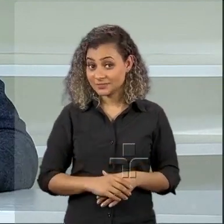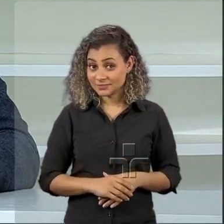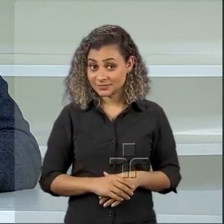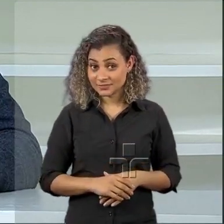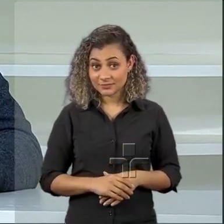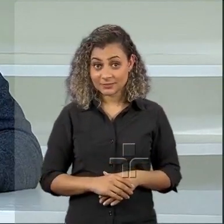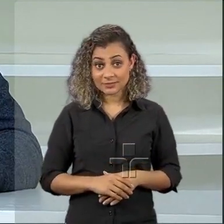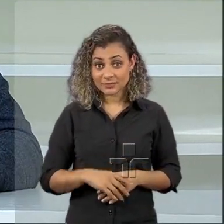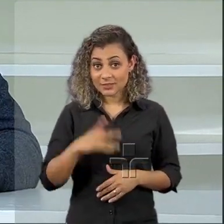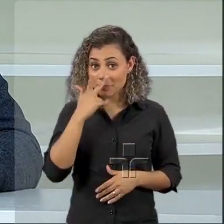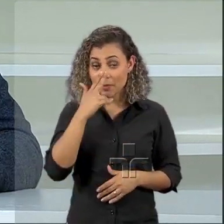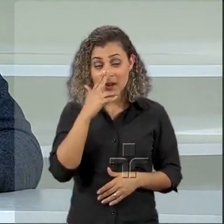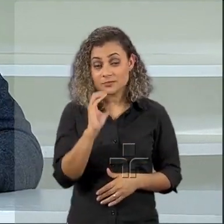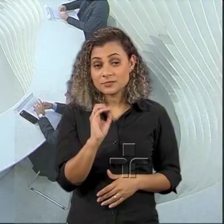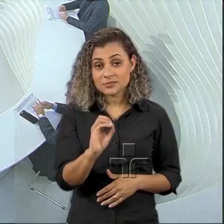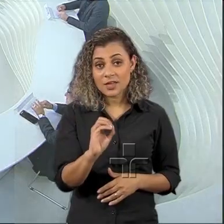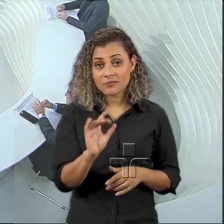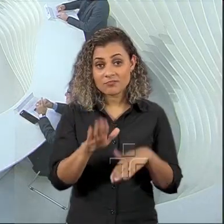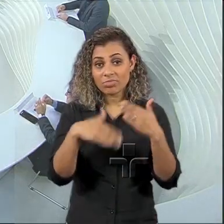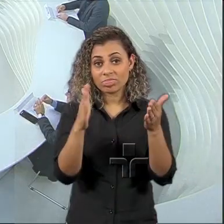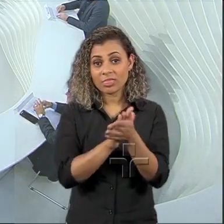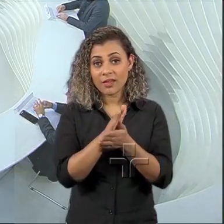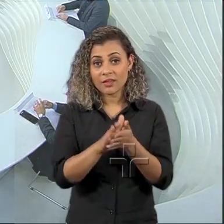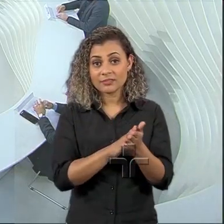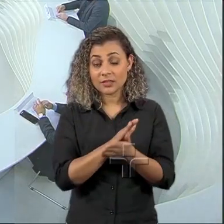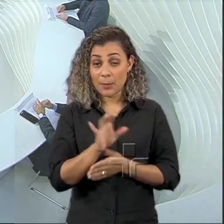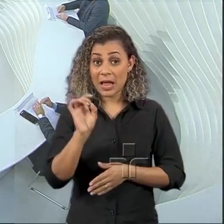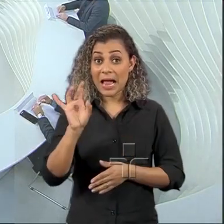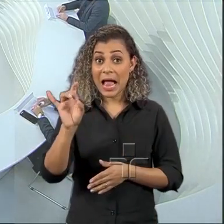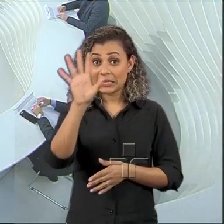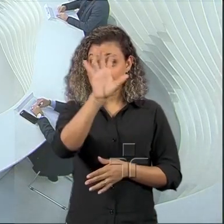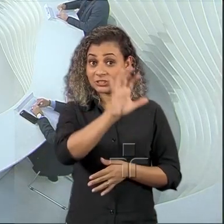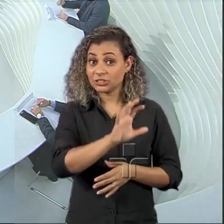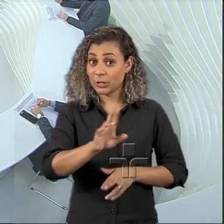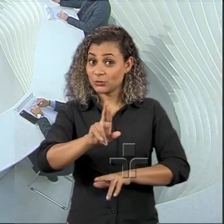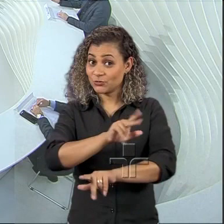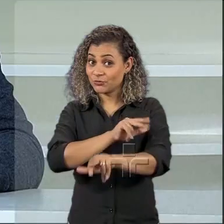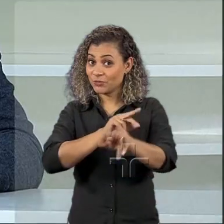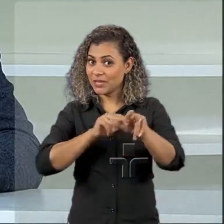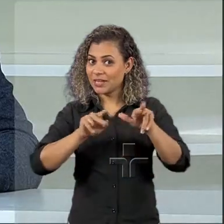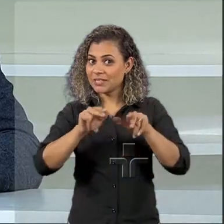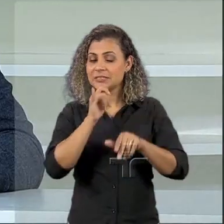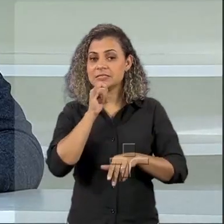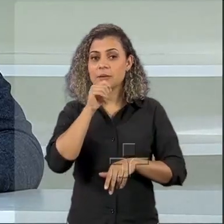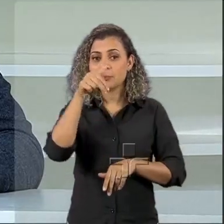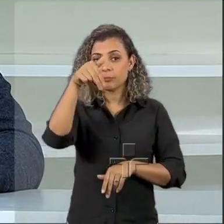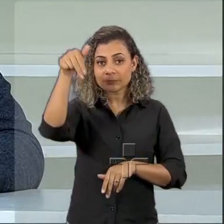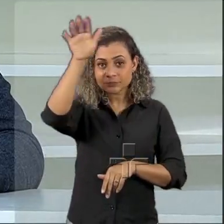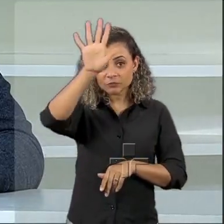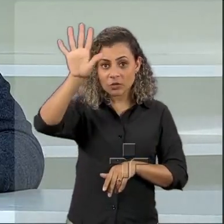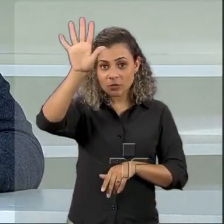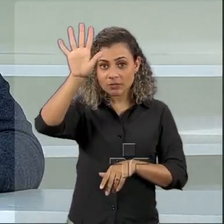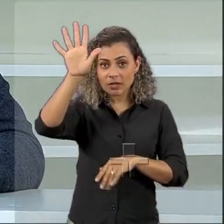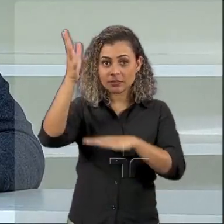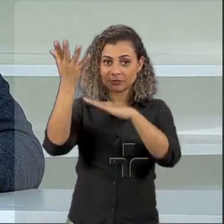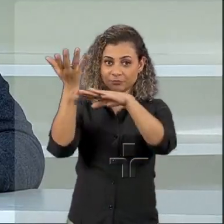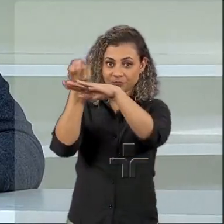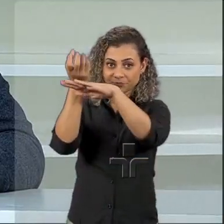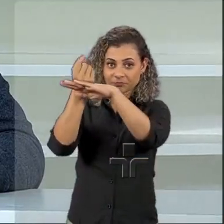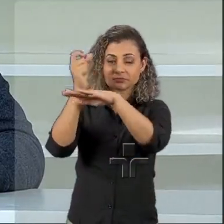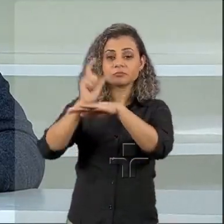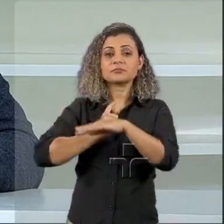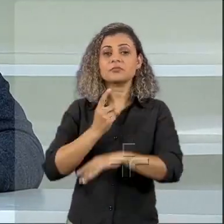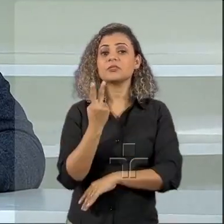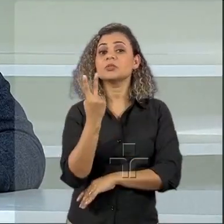zero. O efeito é zero. Mas o efeito não é o mesmo em cada estado, né? Claro que não. Então, por exemplo, no Nordeste nós temos só dois estados que